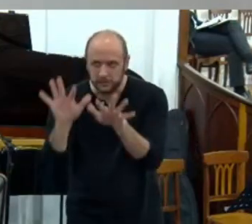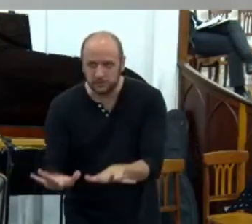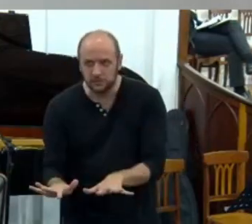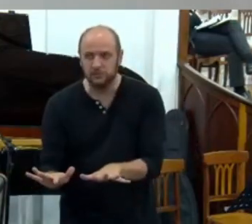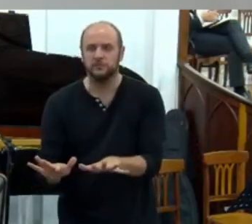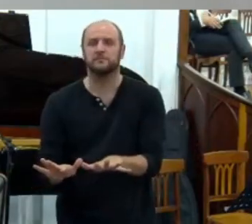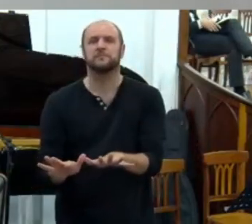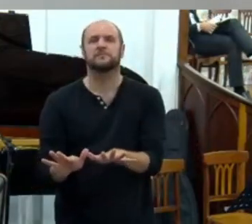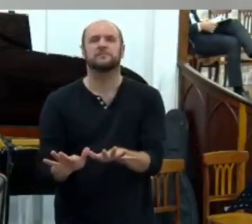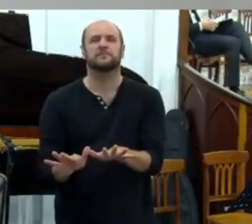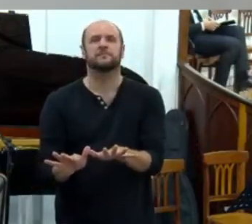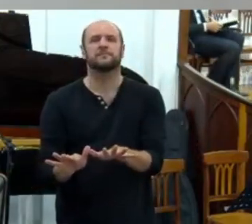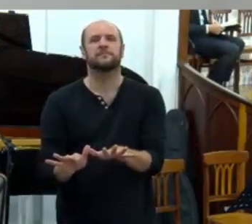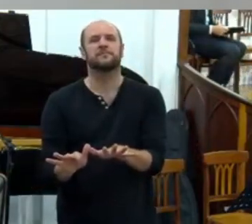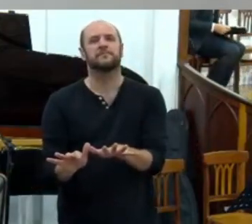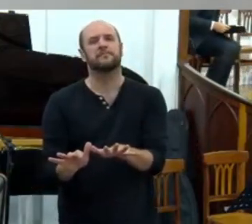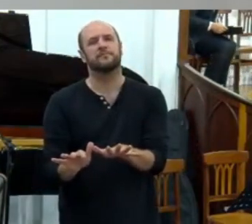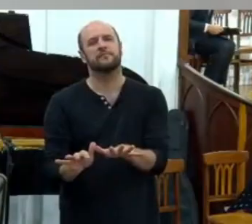celestiais.